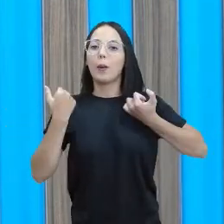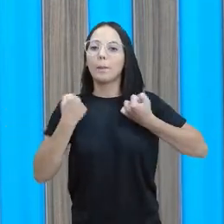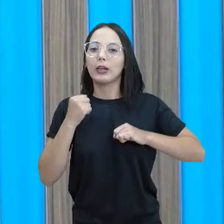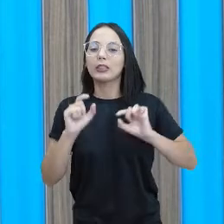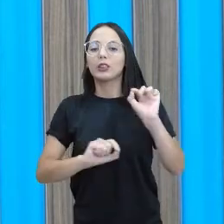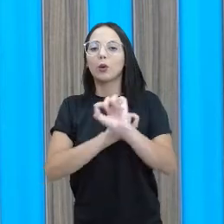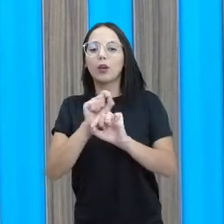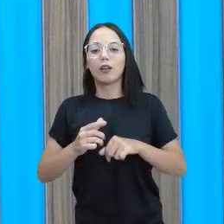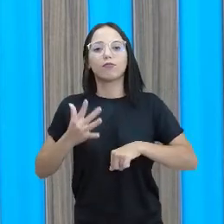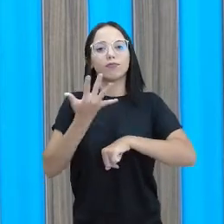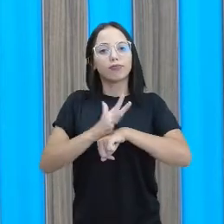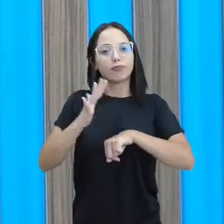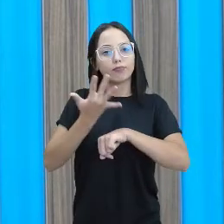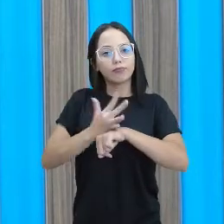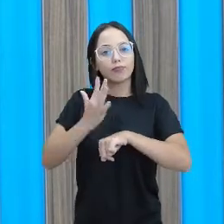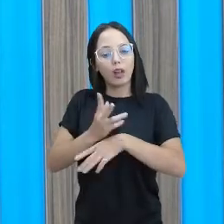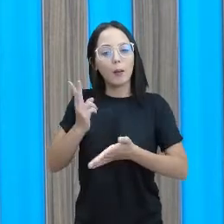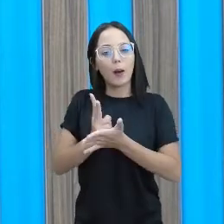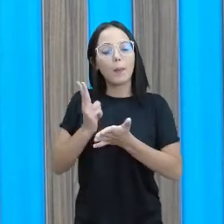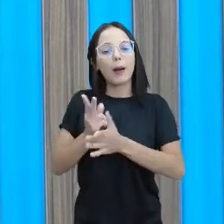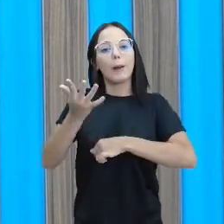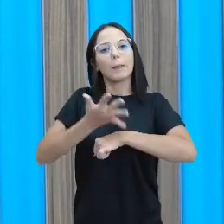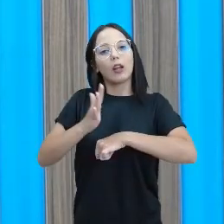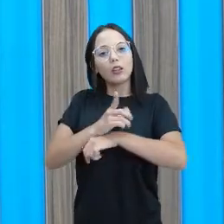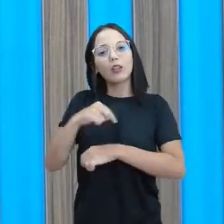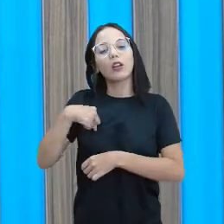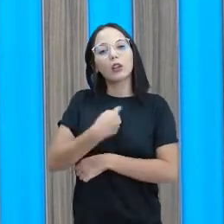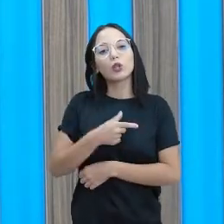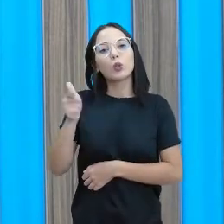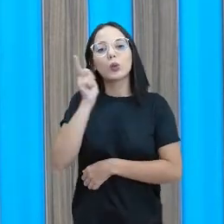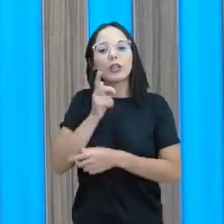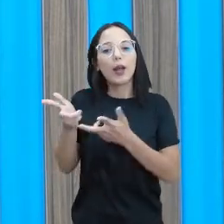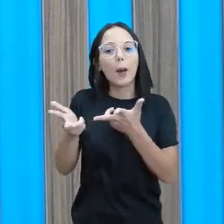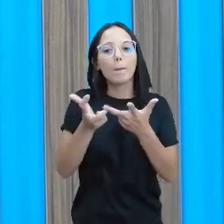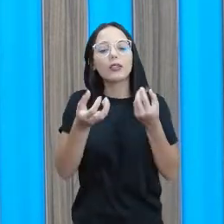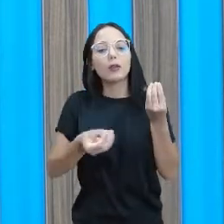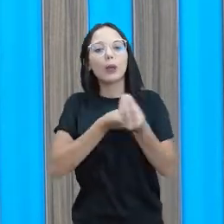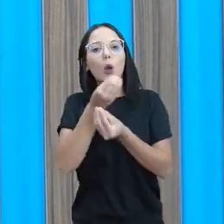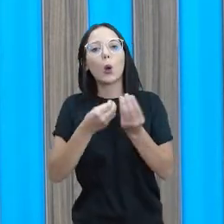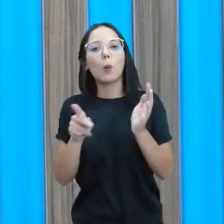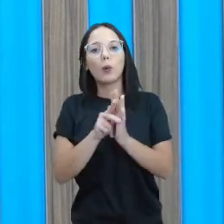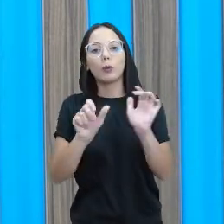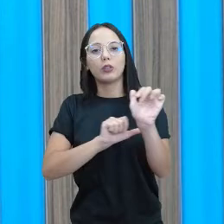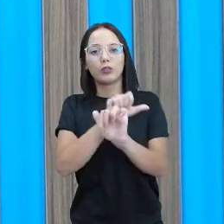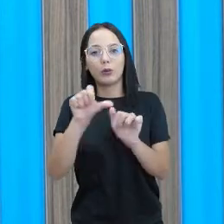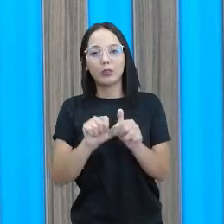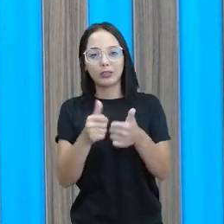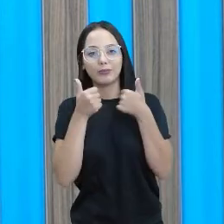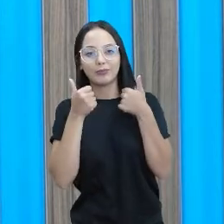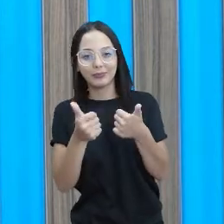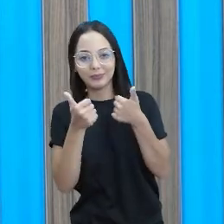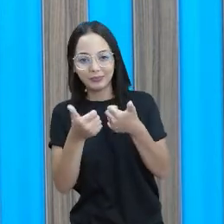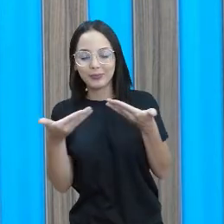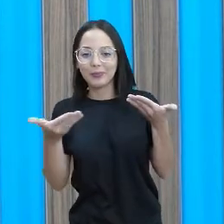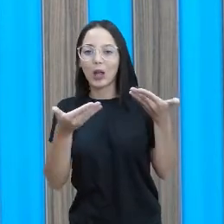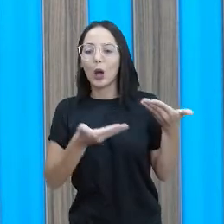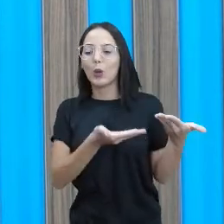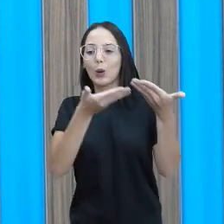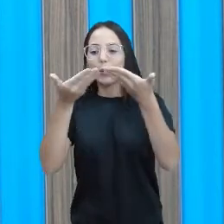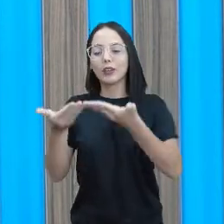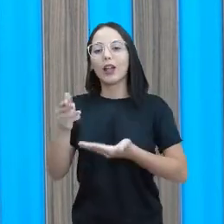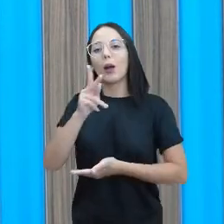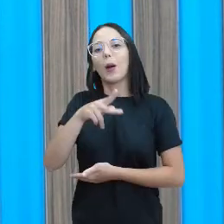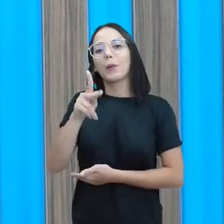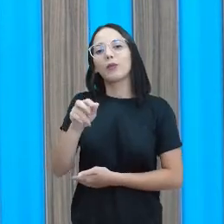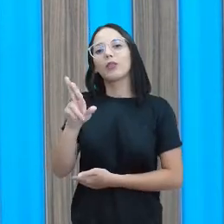você pratique isso daí para que você consiga perceber como são essas transformações, tá certo? Vou passar a palavra para a